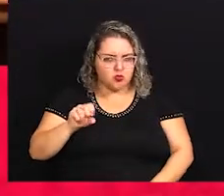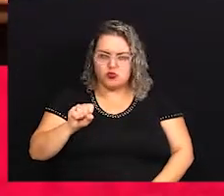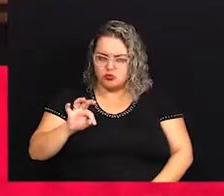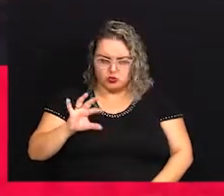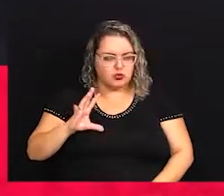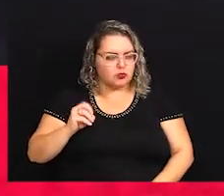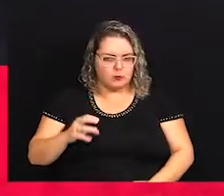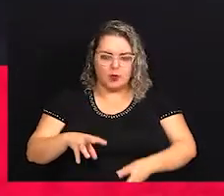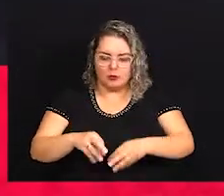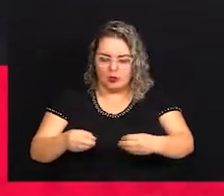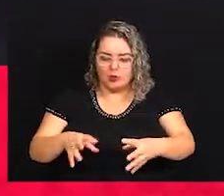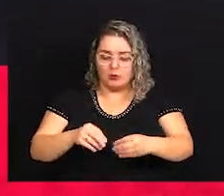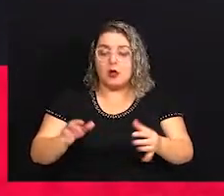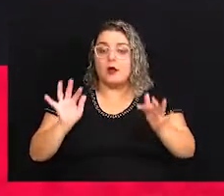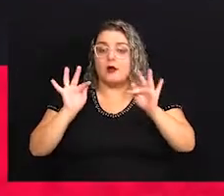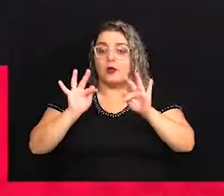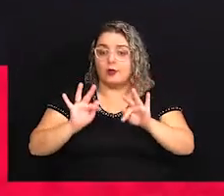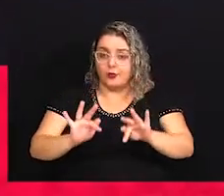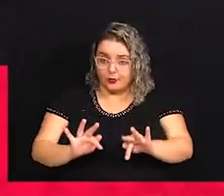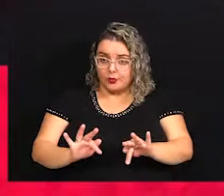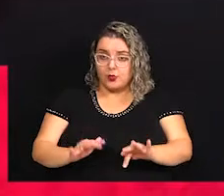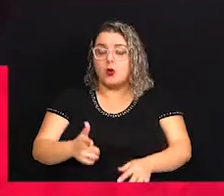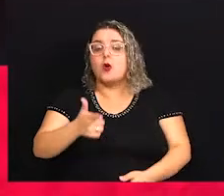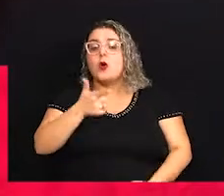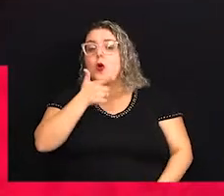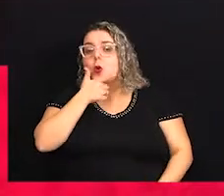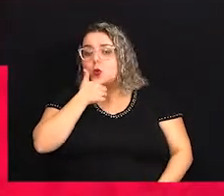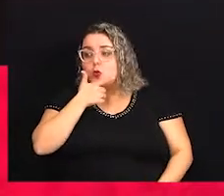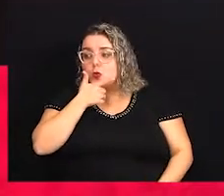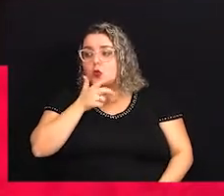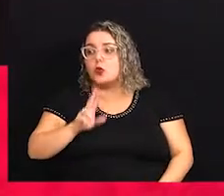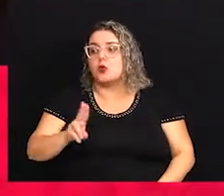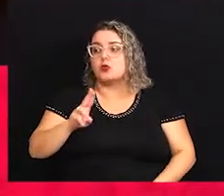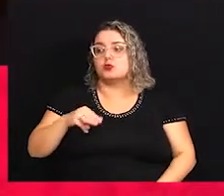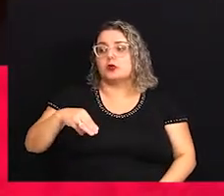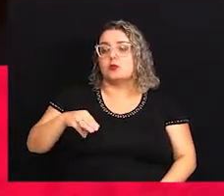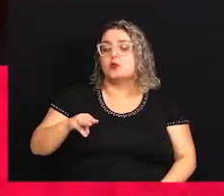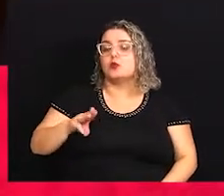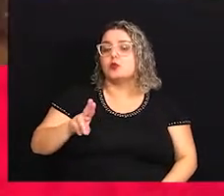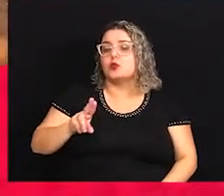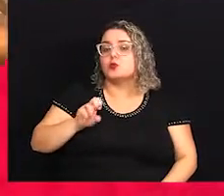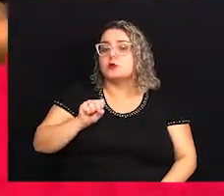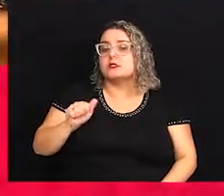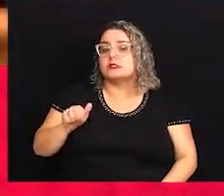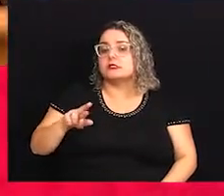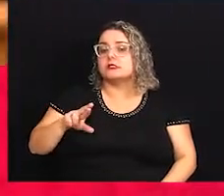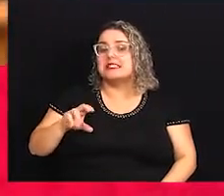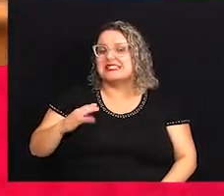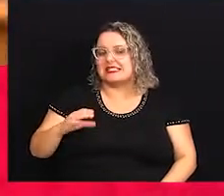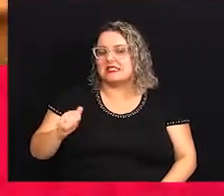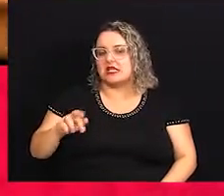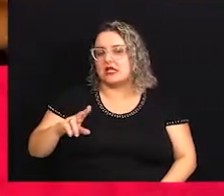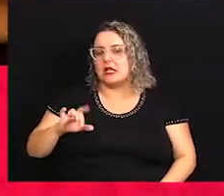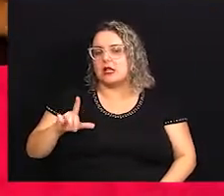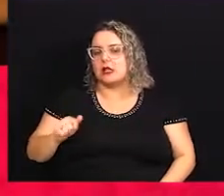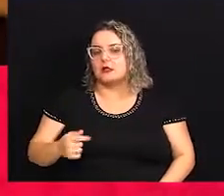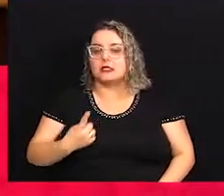rústico. Uhum. A finalização dela é com o queijo, né? A gente usa a mussarela. E deixa uns 10